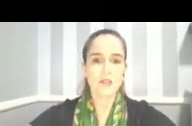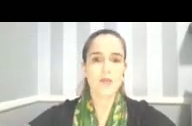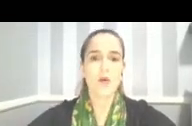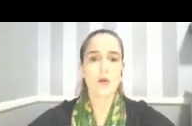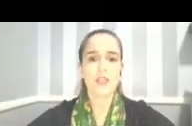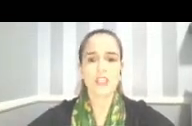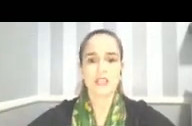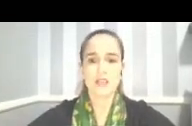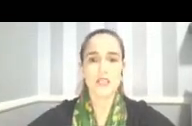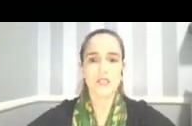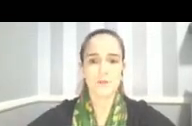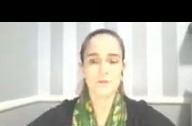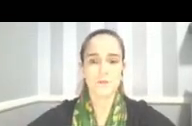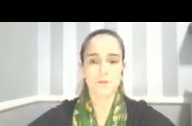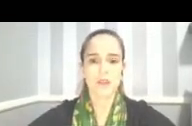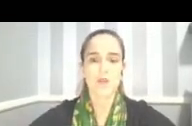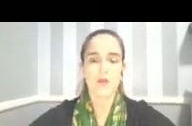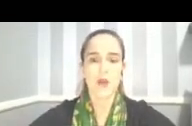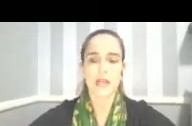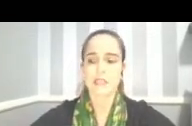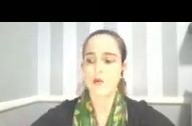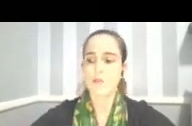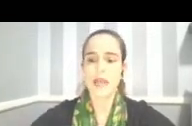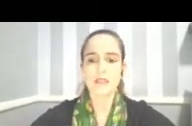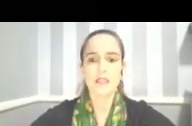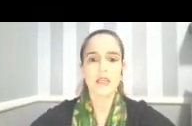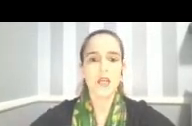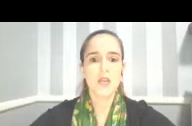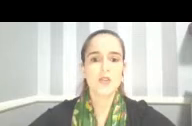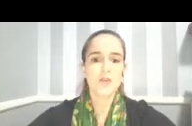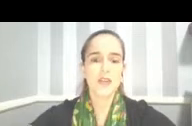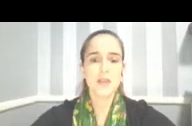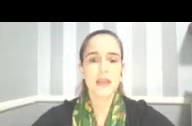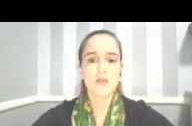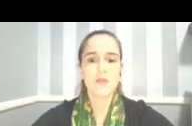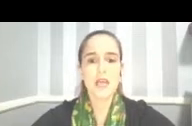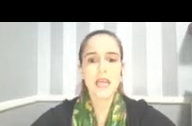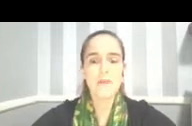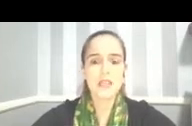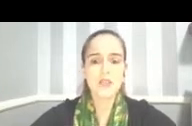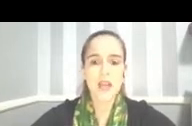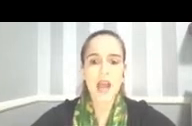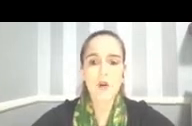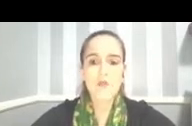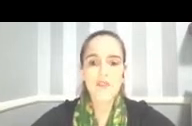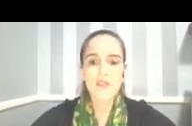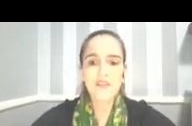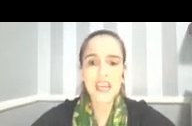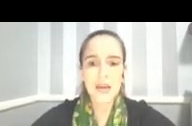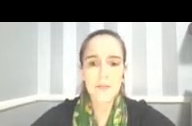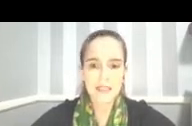essa parte do corpo que está sangrando. Vou colocar essa compressa sobre o ferimento e pressionar